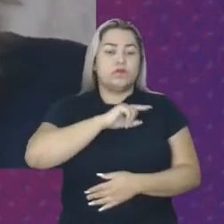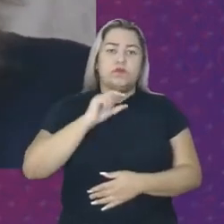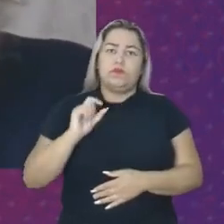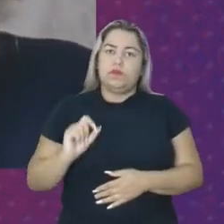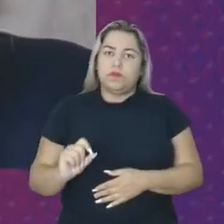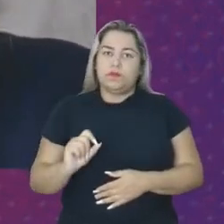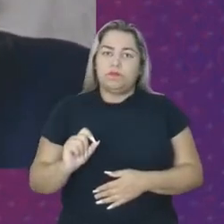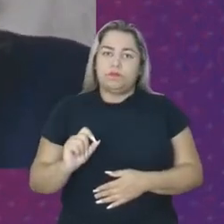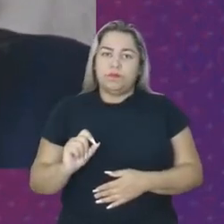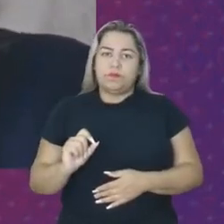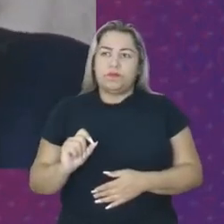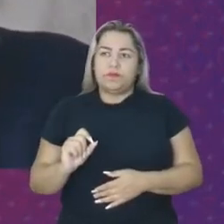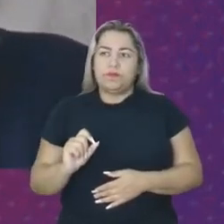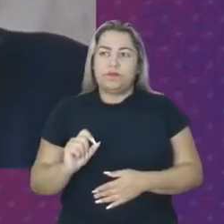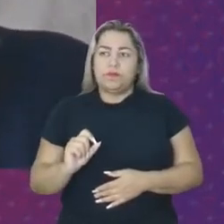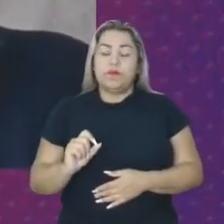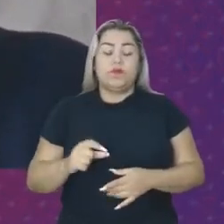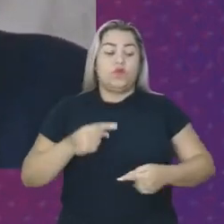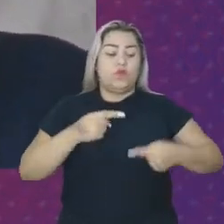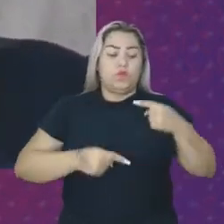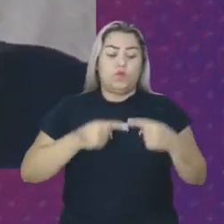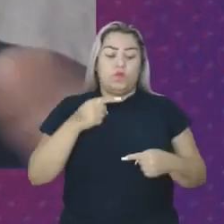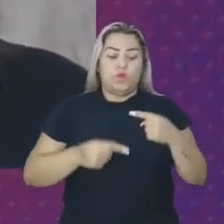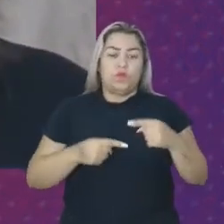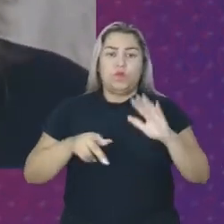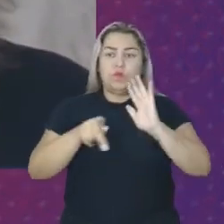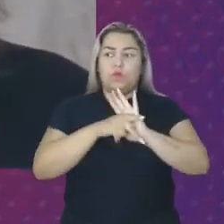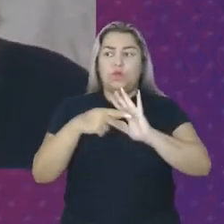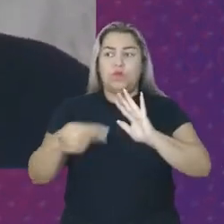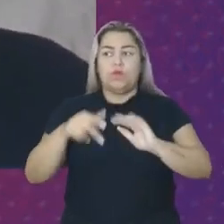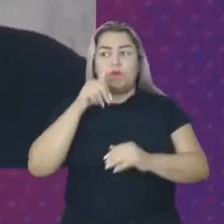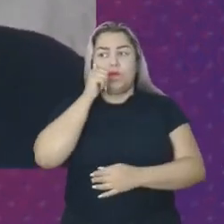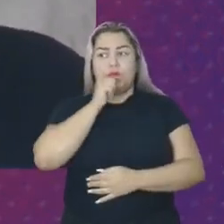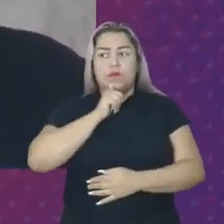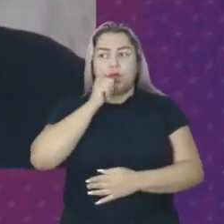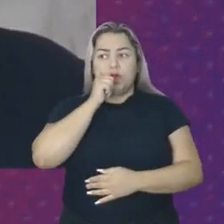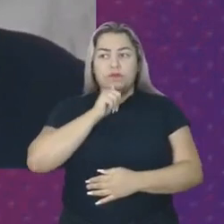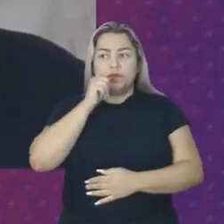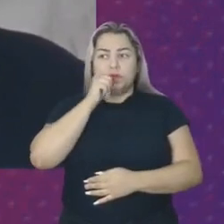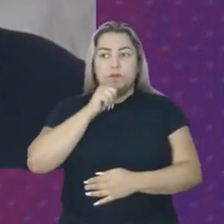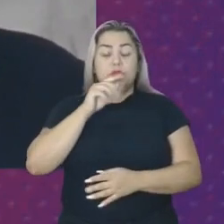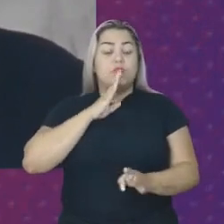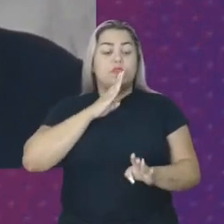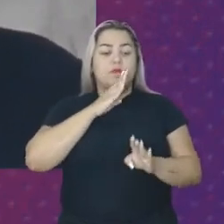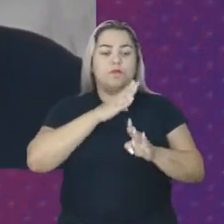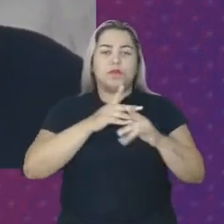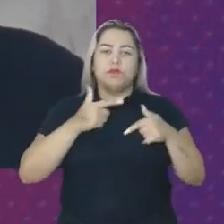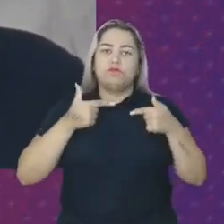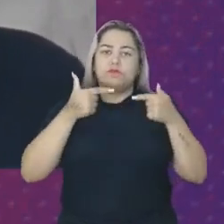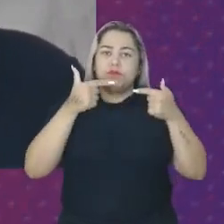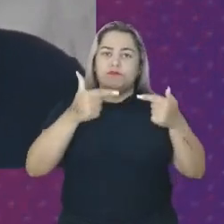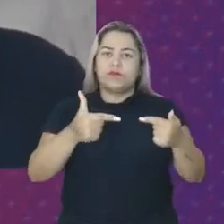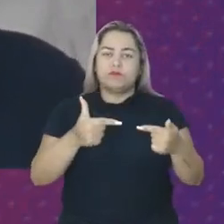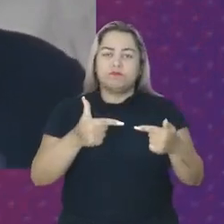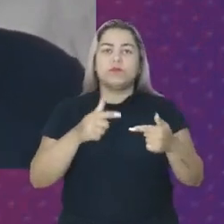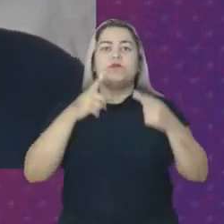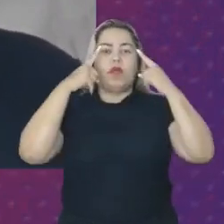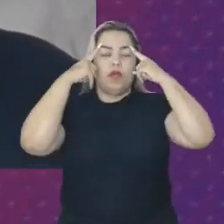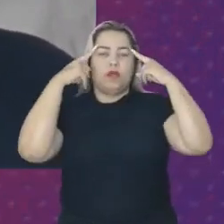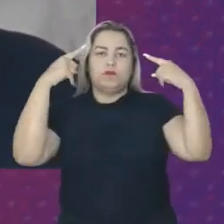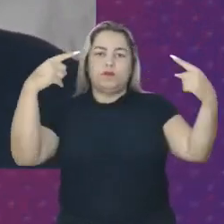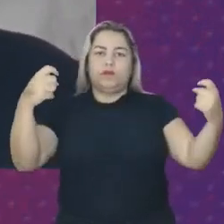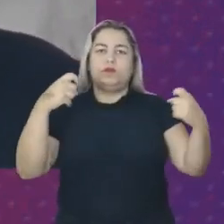específica, na área de políticas para as mulheres, puxando agora o foco no enfrentamento à